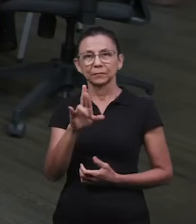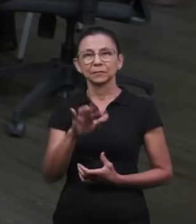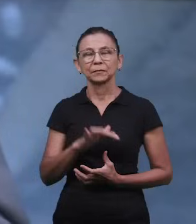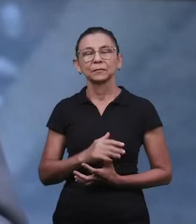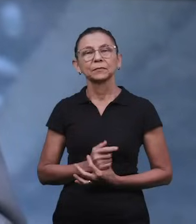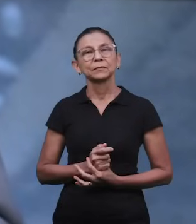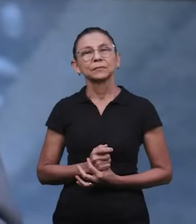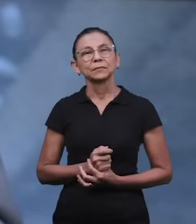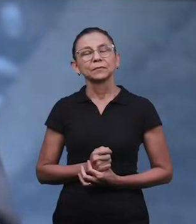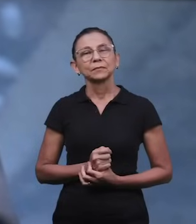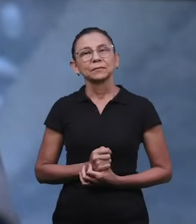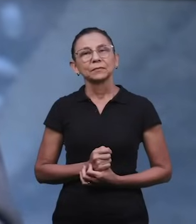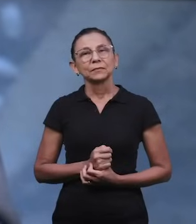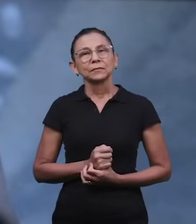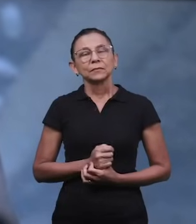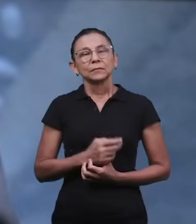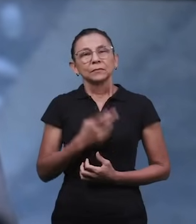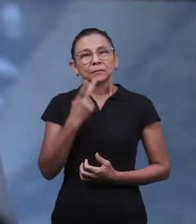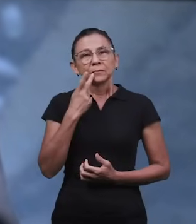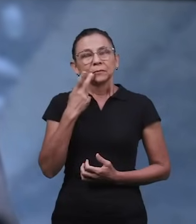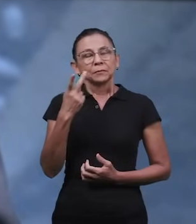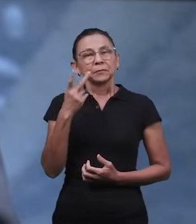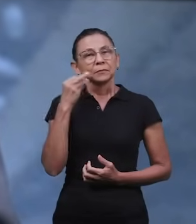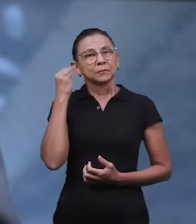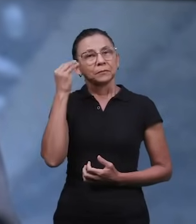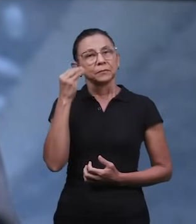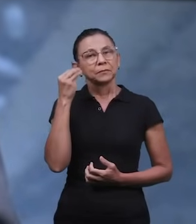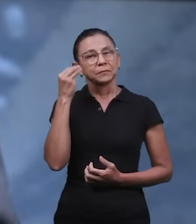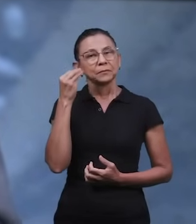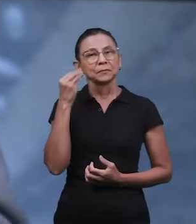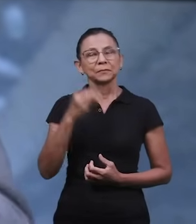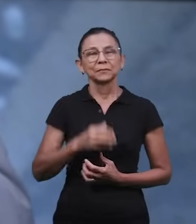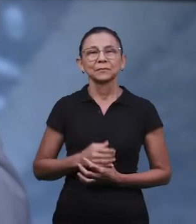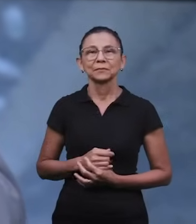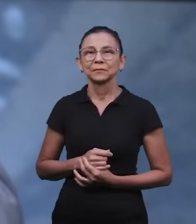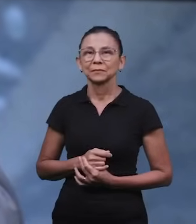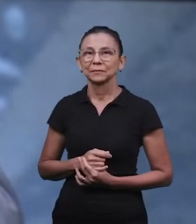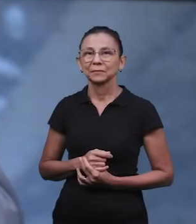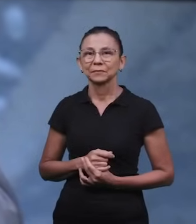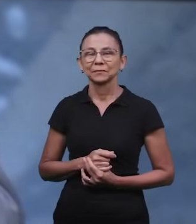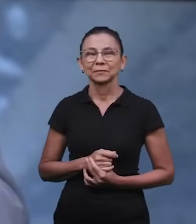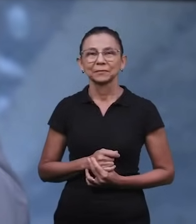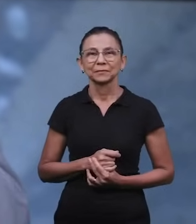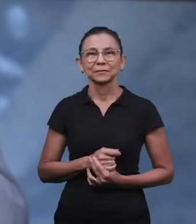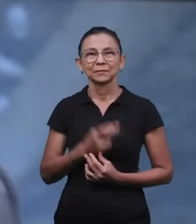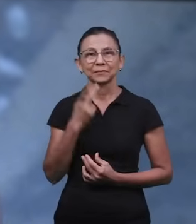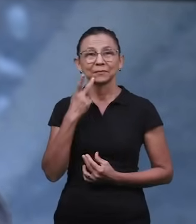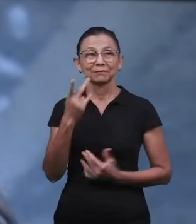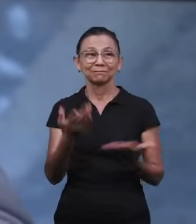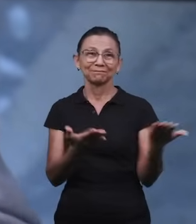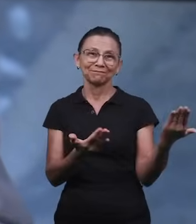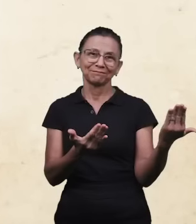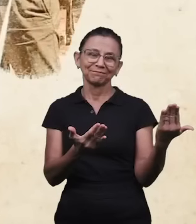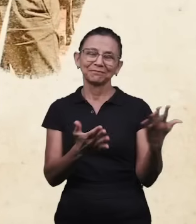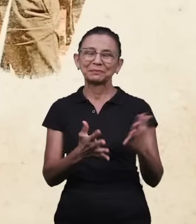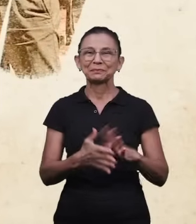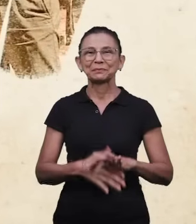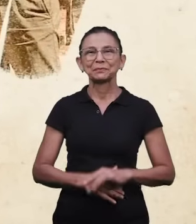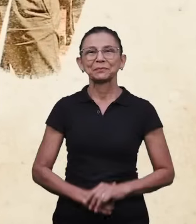Oliveira, que vai se apresentar e vai contar a sua experiência, e nós vamos assistir agora no Fala Jovem.